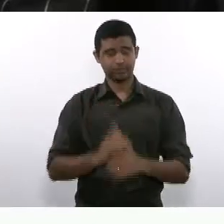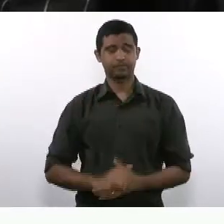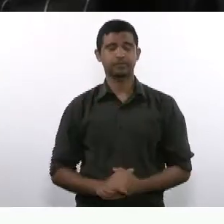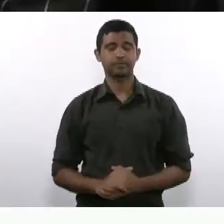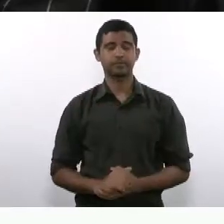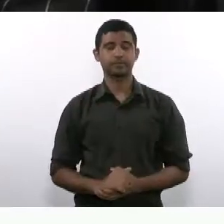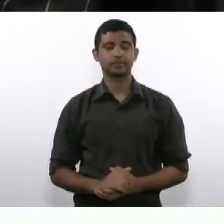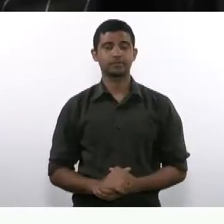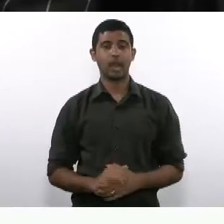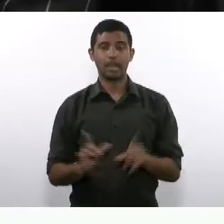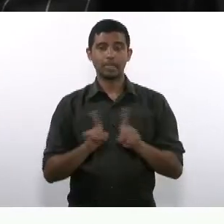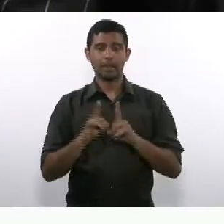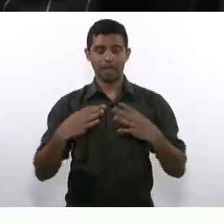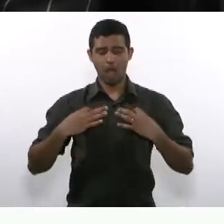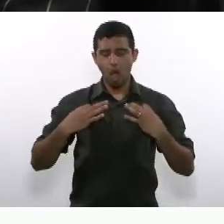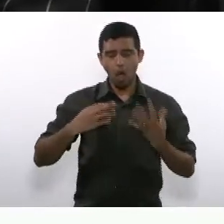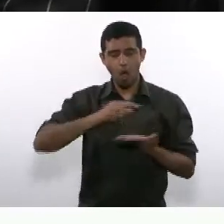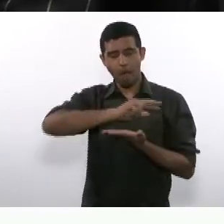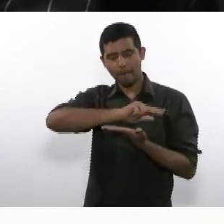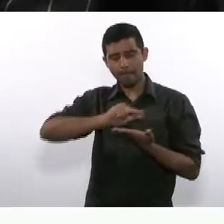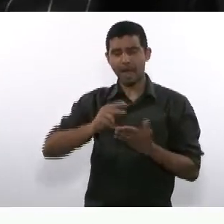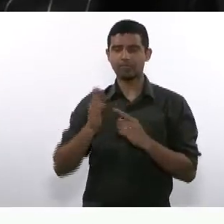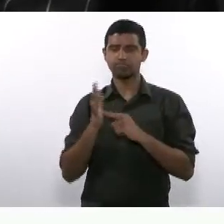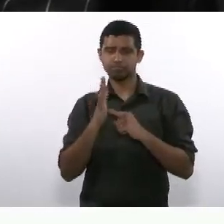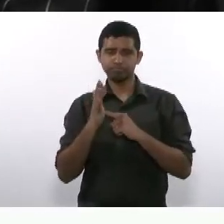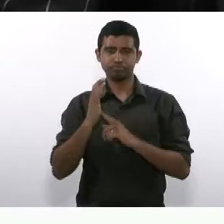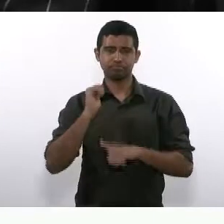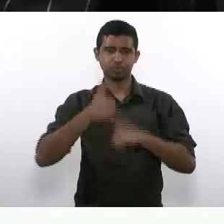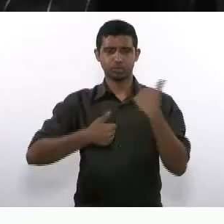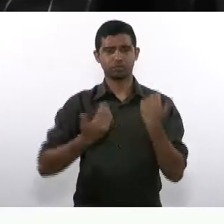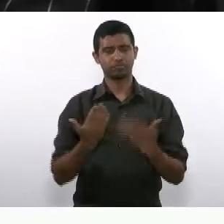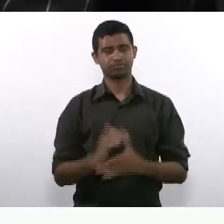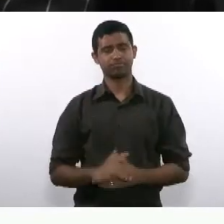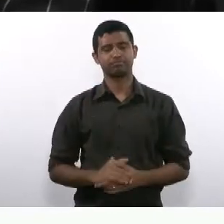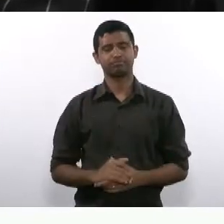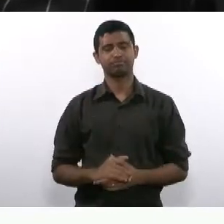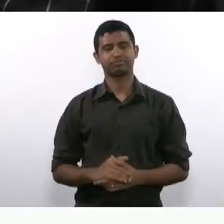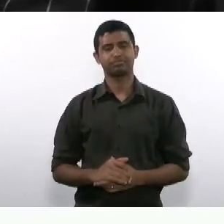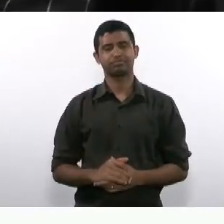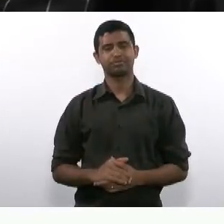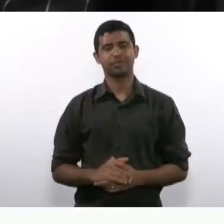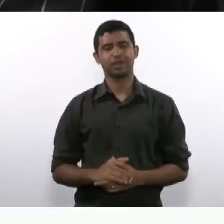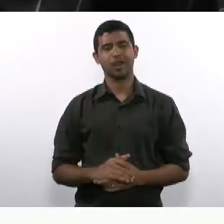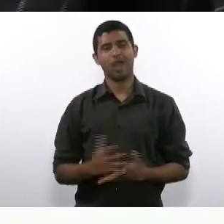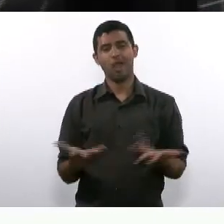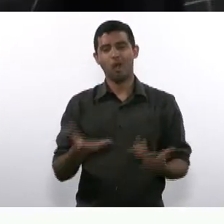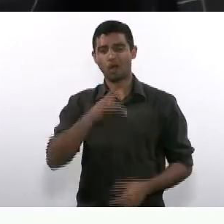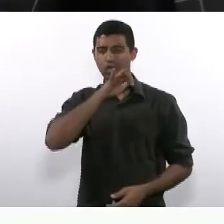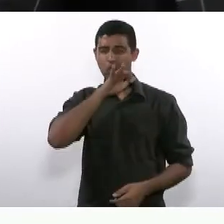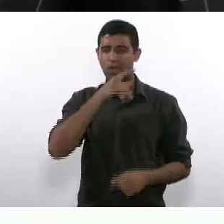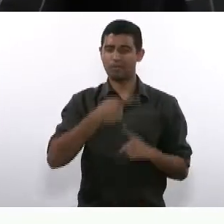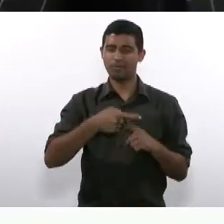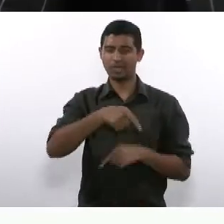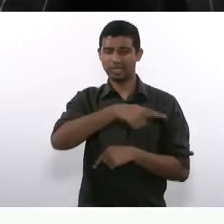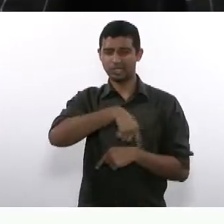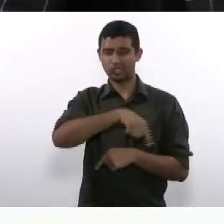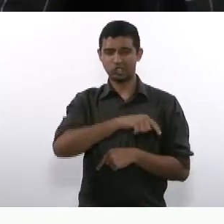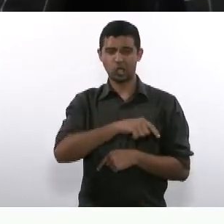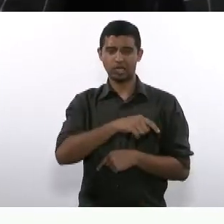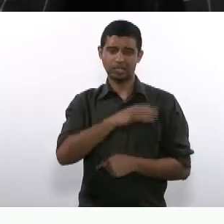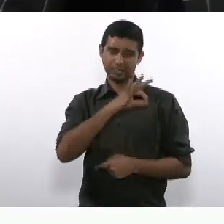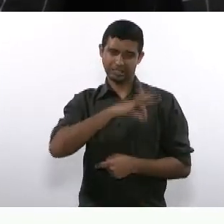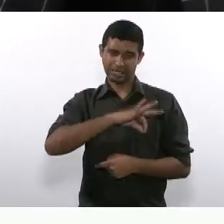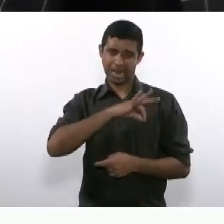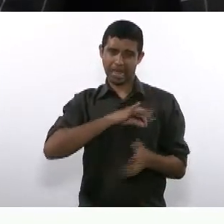e material esportivo. Né? Hoje está bem defasado porque a gente é obrigado a atualizar o salário por conta do